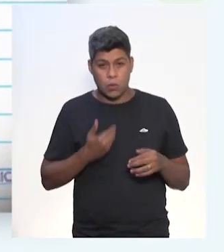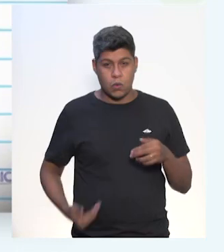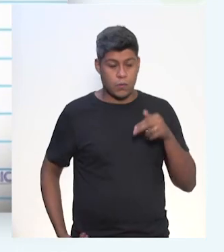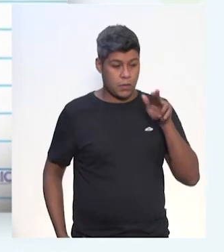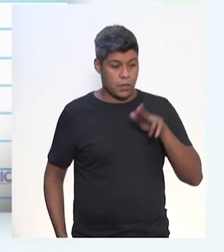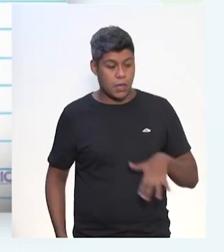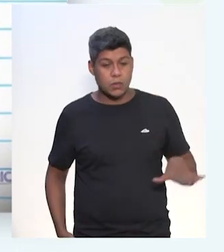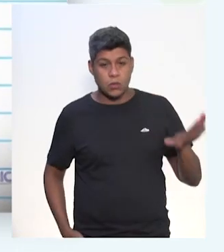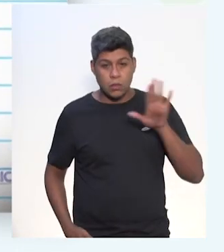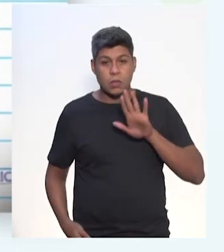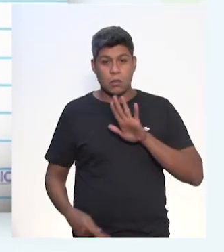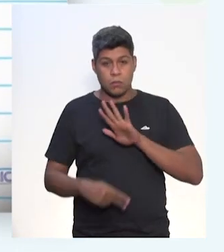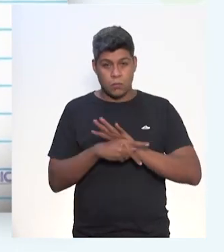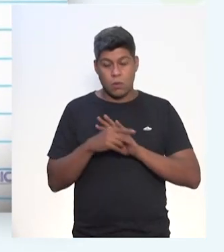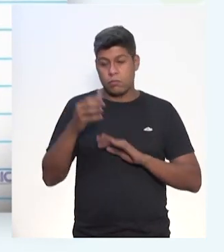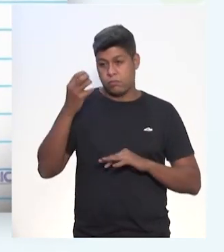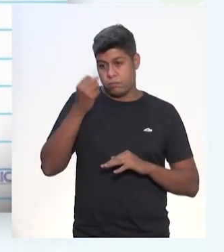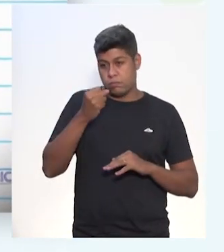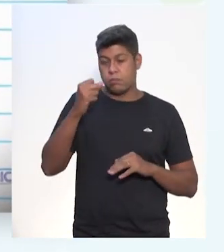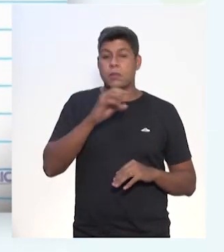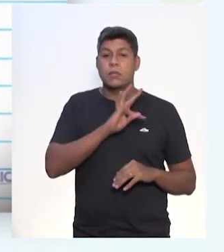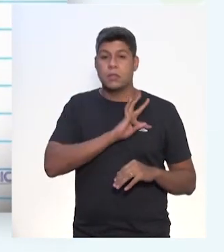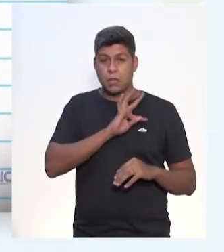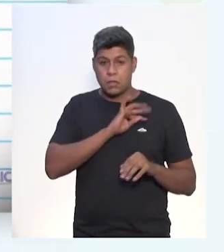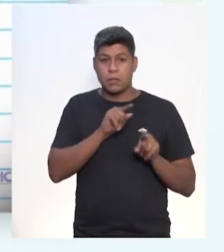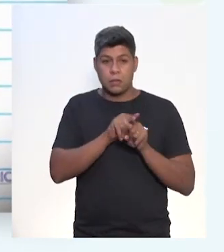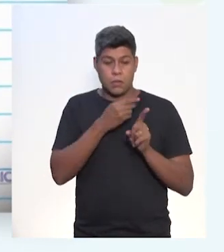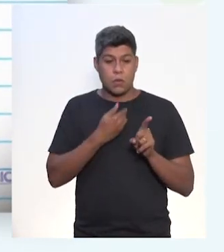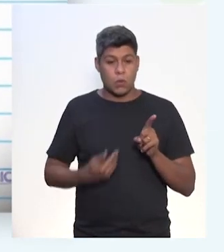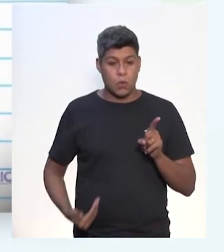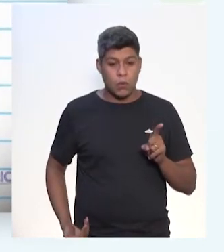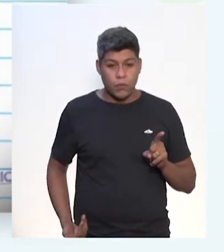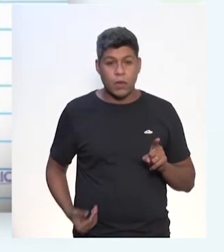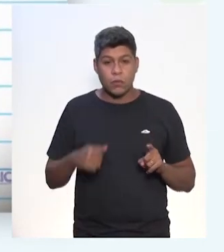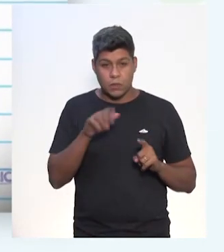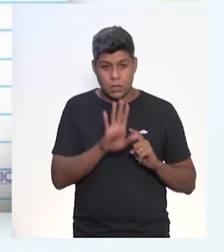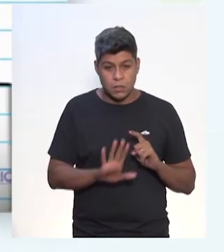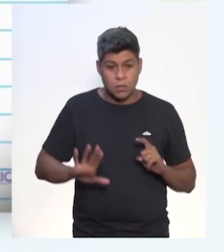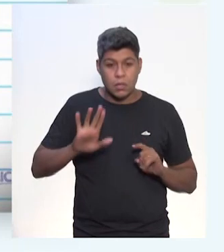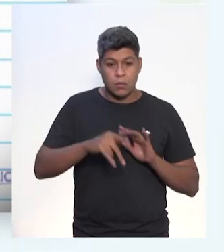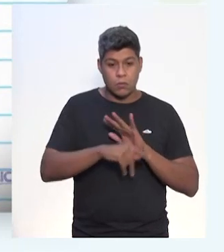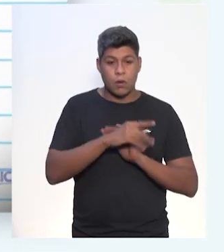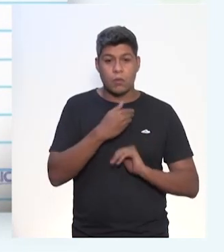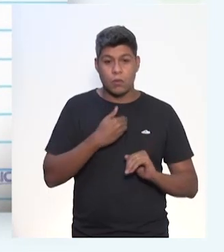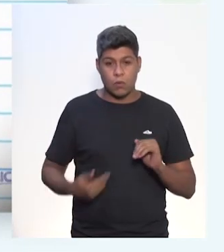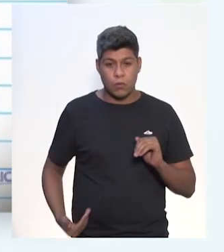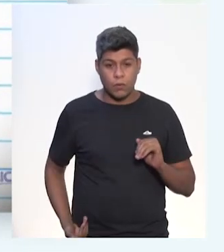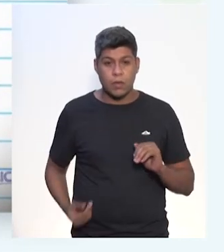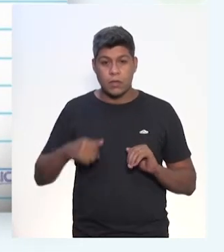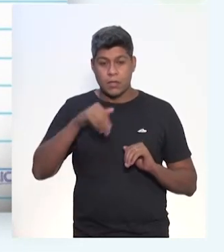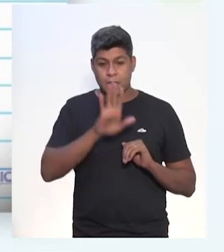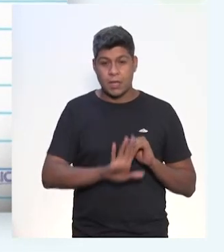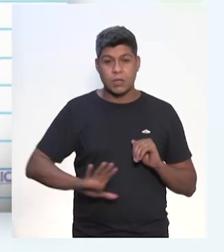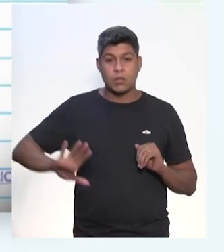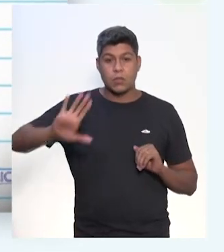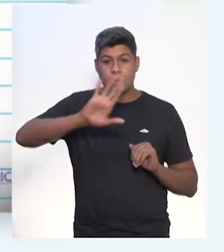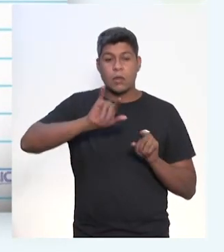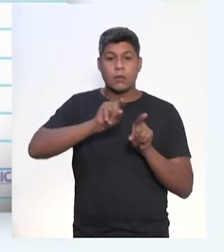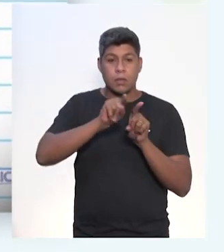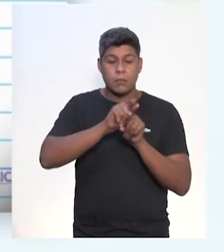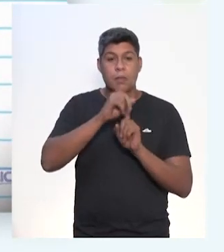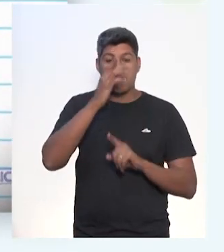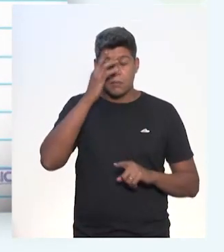nacionais, por meio de auxílio financeiro e técnico, e entre os governos nacionais e seus respectivos governos subnacionais e locais, além de demais